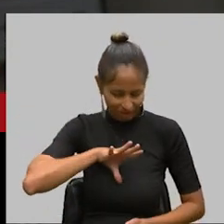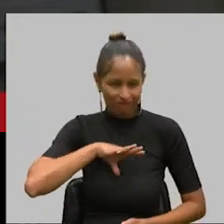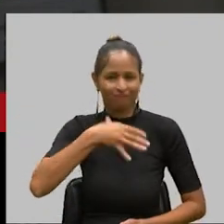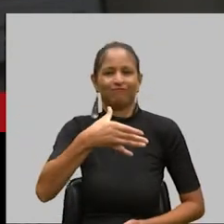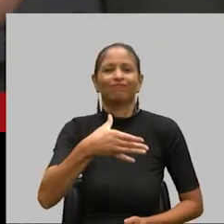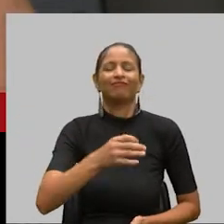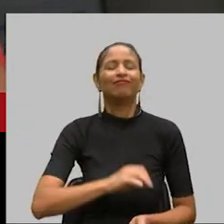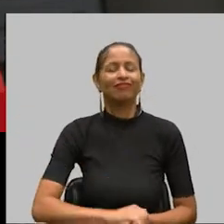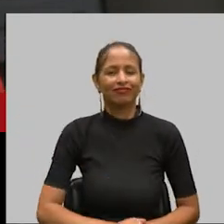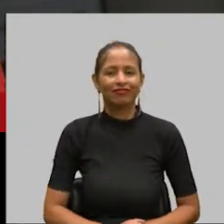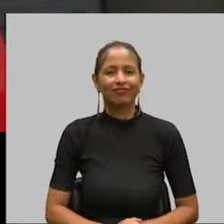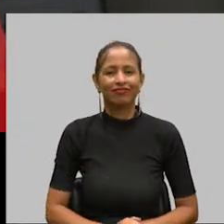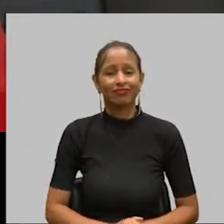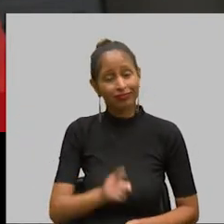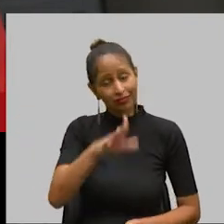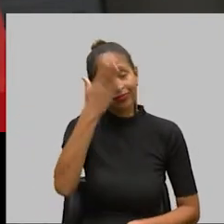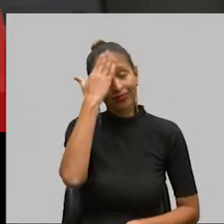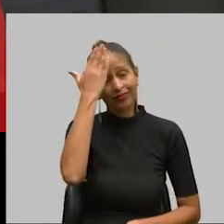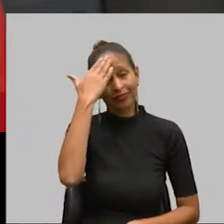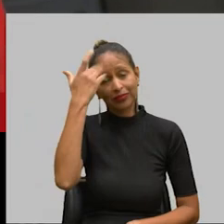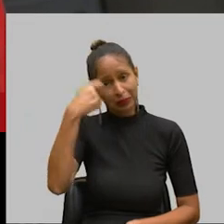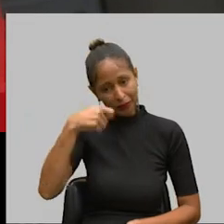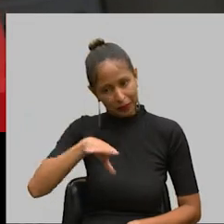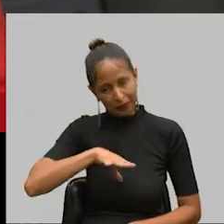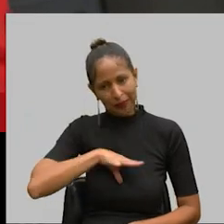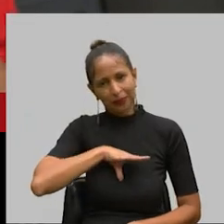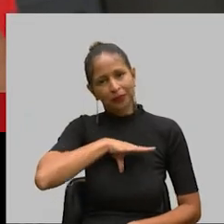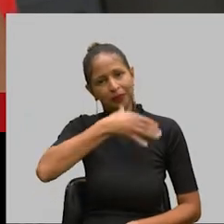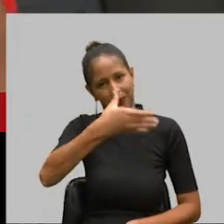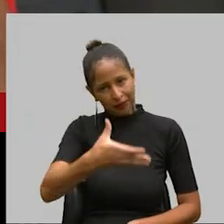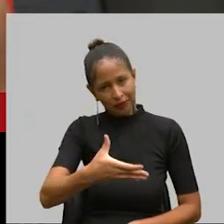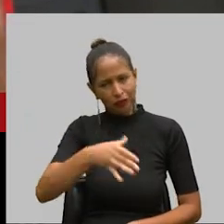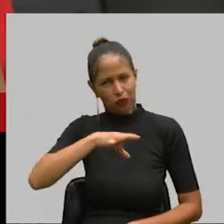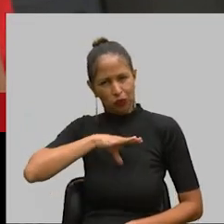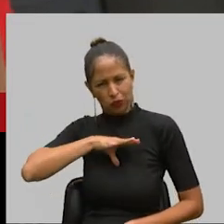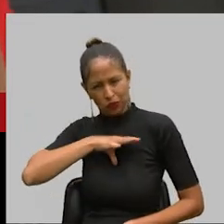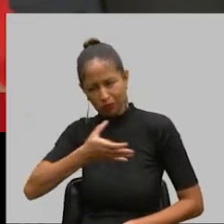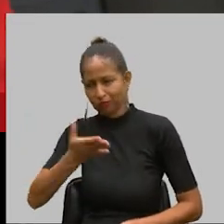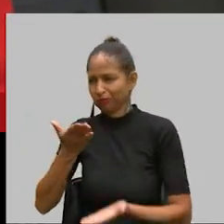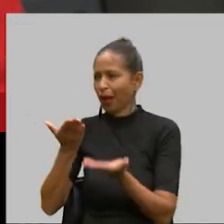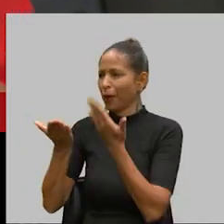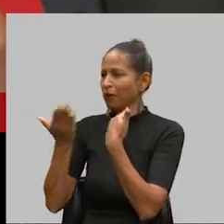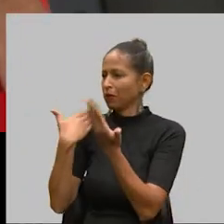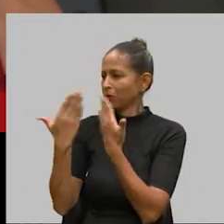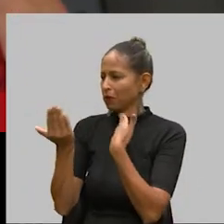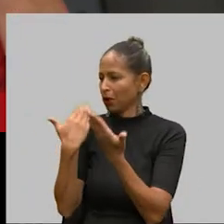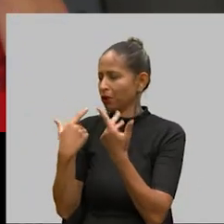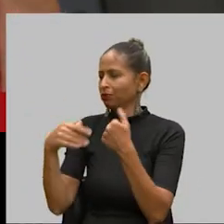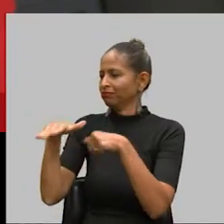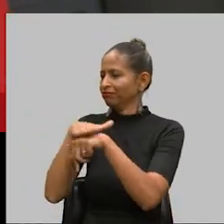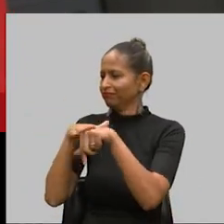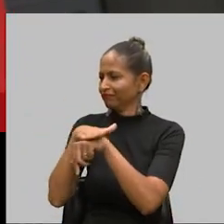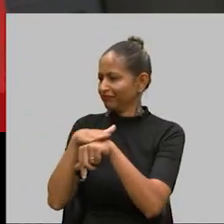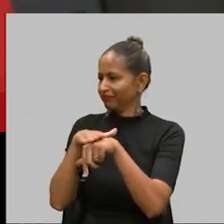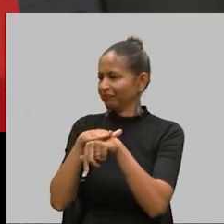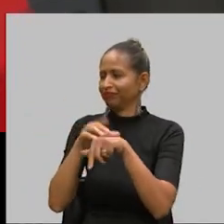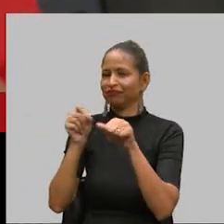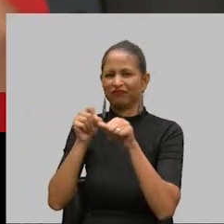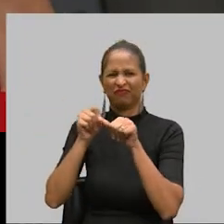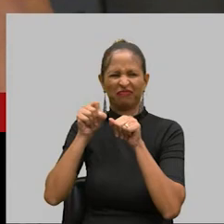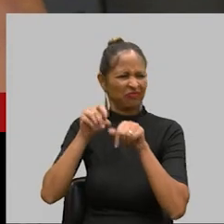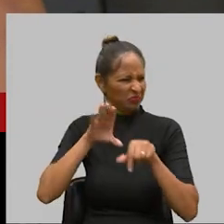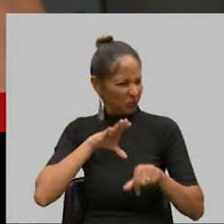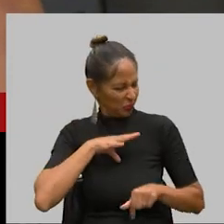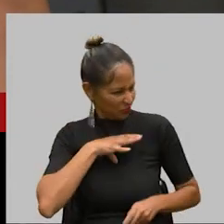então a gente sabe o quanto que a gente vai ter que ter coragem né coragem para dialogar coragem para fazer as marchas